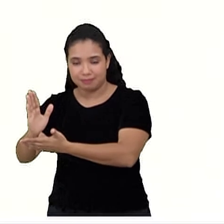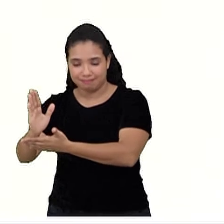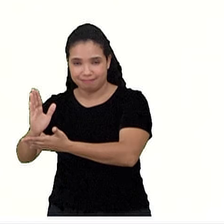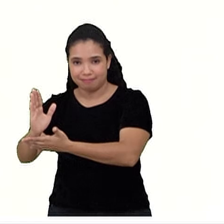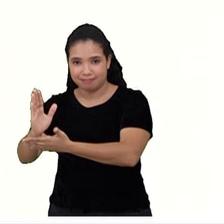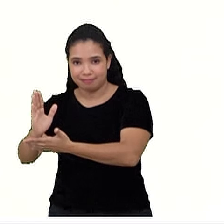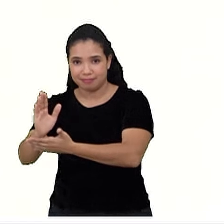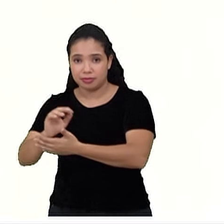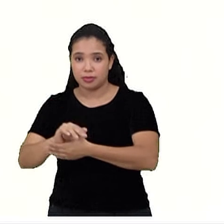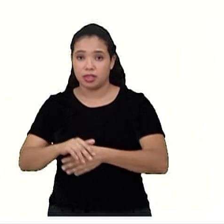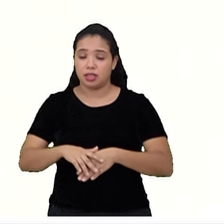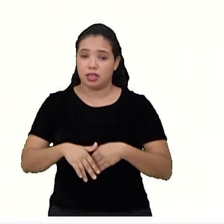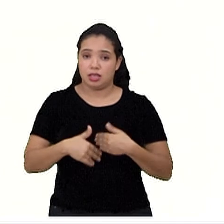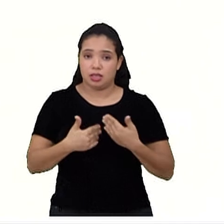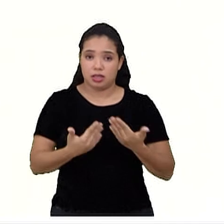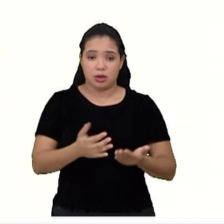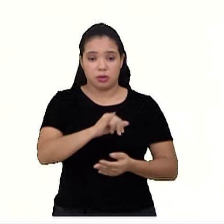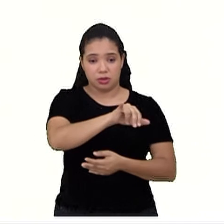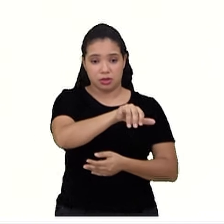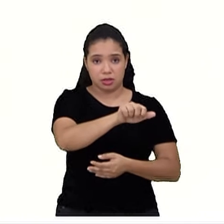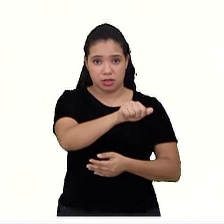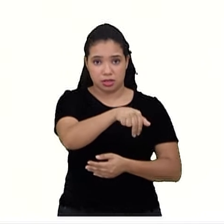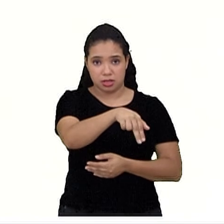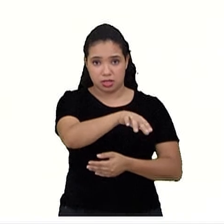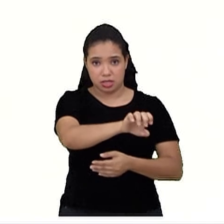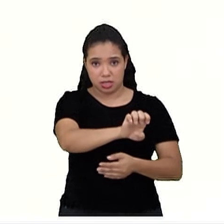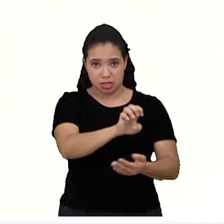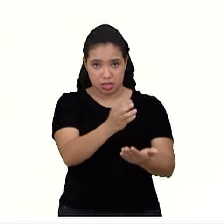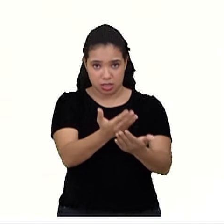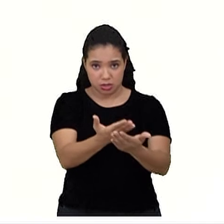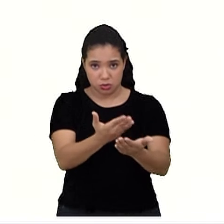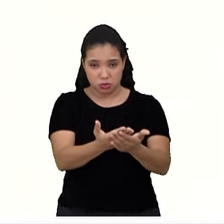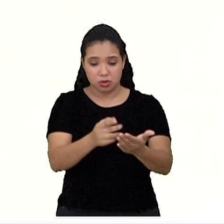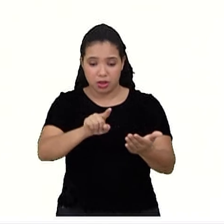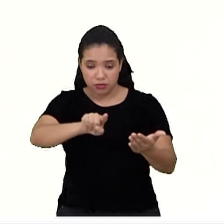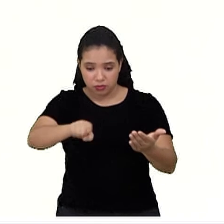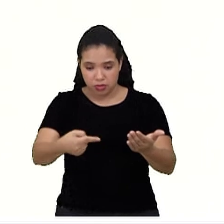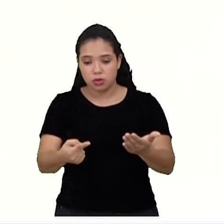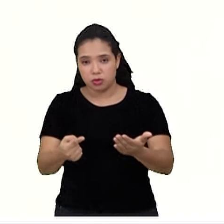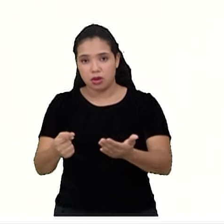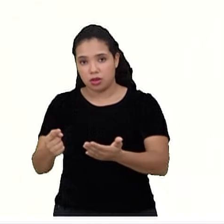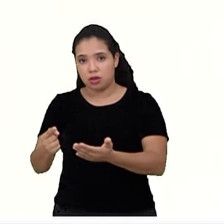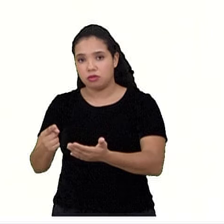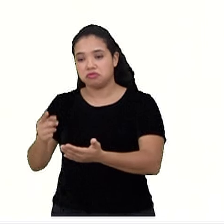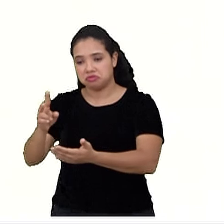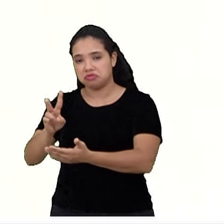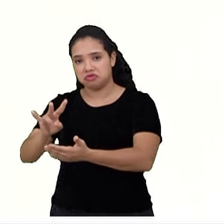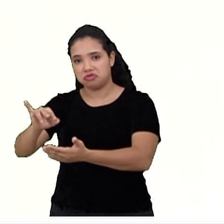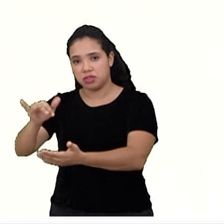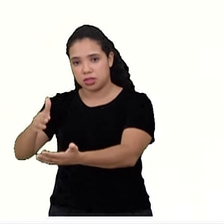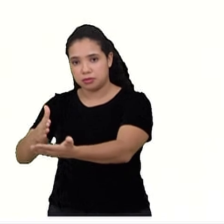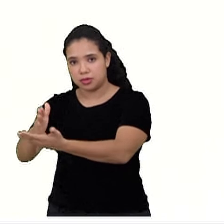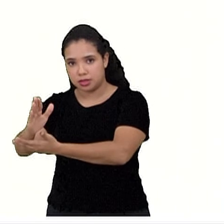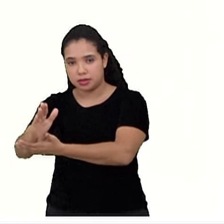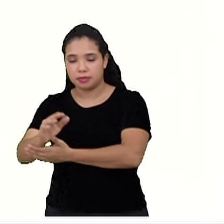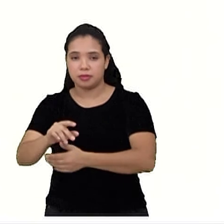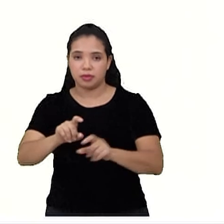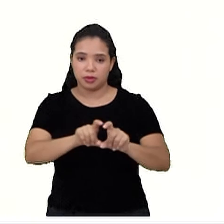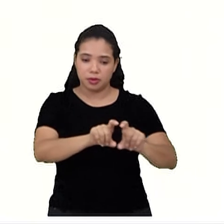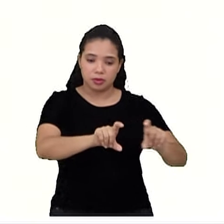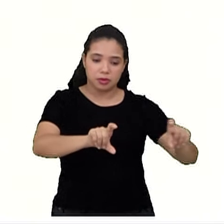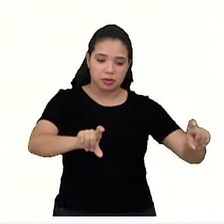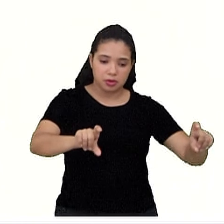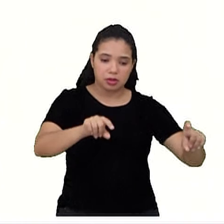minha condição é, se Jane estudar, vírgula, ela irá passar. Aí eu tenho a oração condicional ou